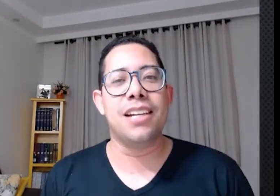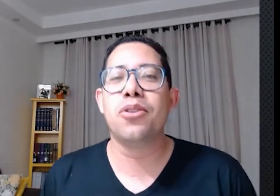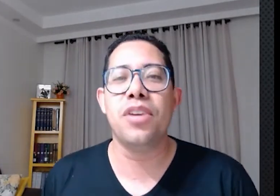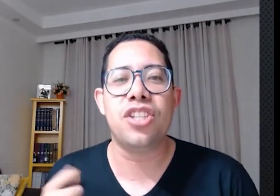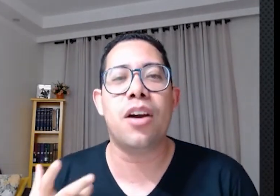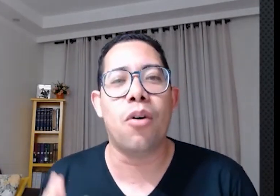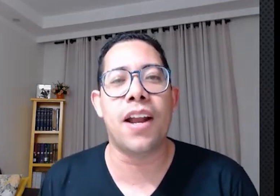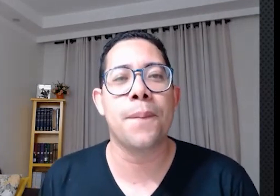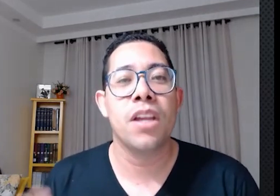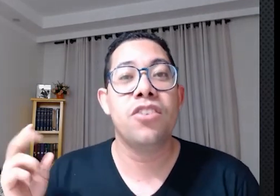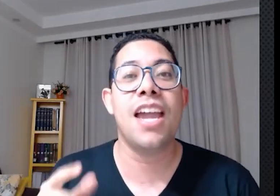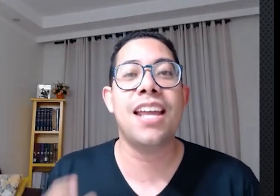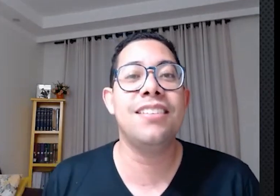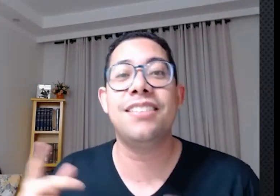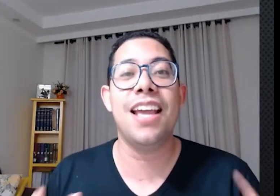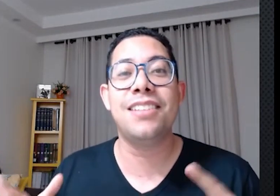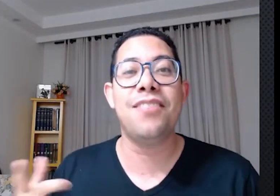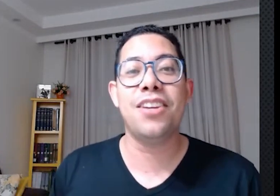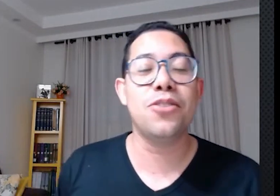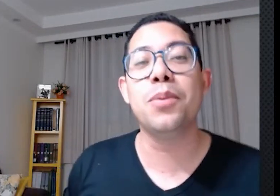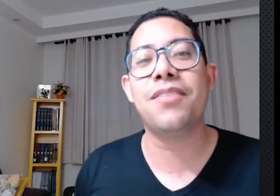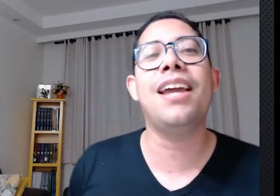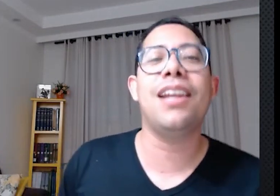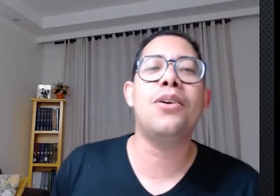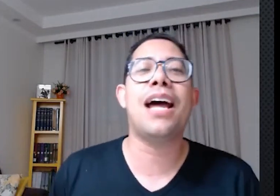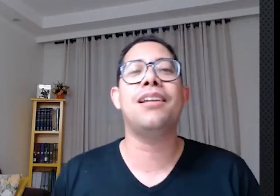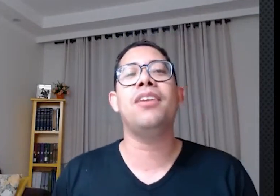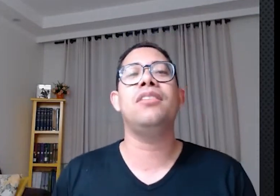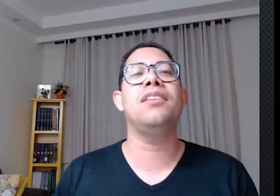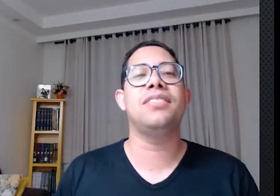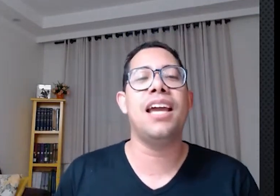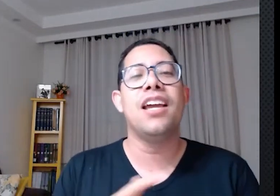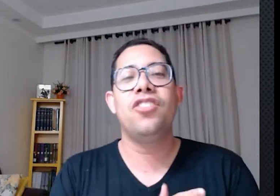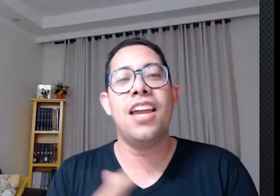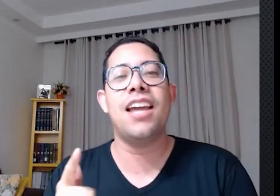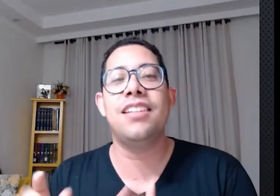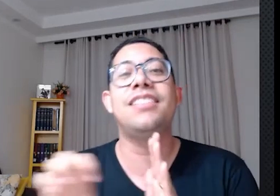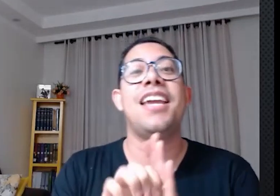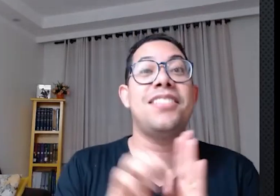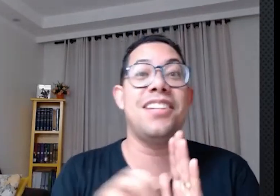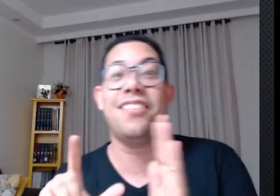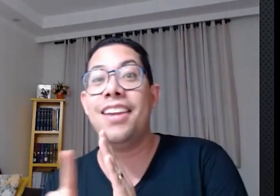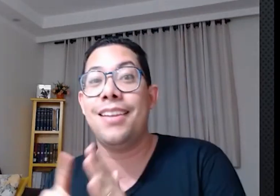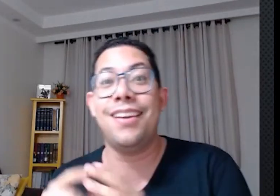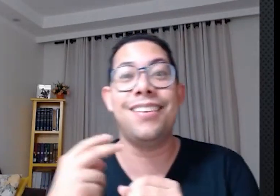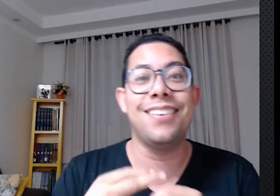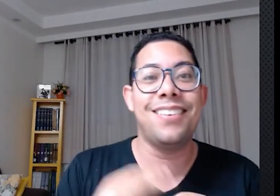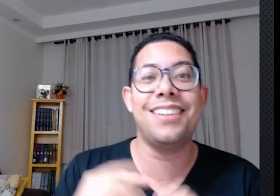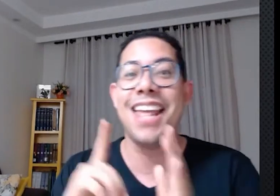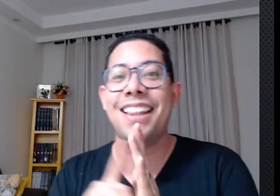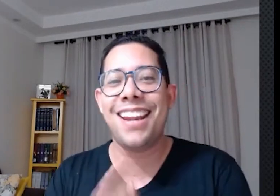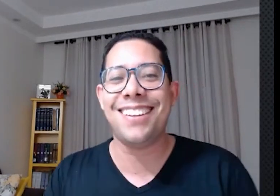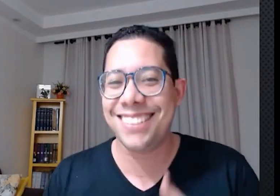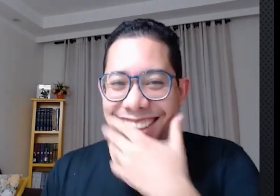que a criança ouvinte decora Gênesis, Êxodo, Levítico, Número. Você vai decorar também os livros, né? Gênesis, Êxodo, Levítico,